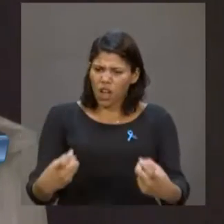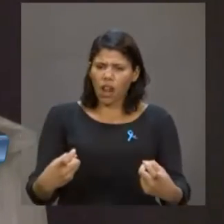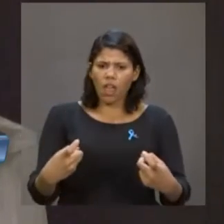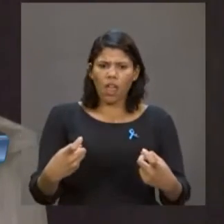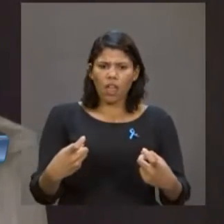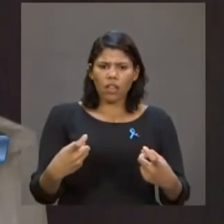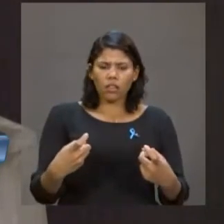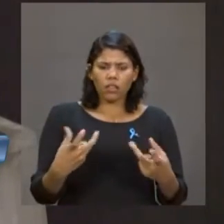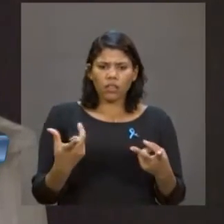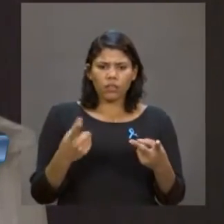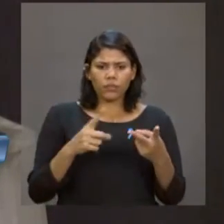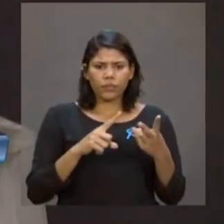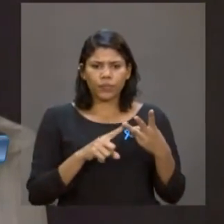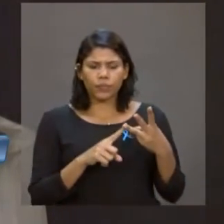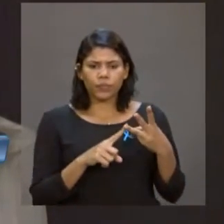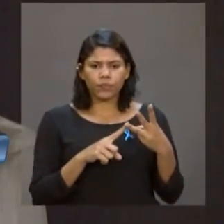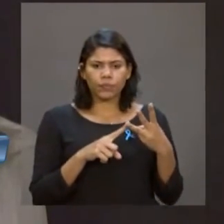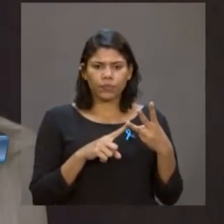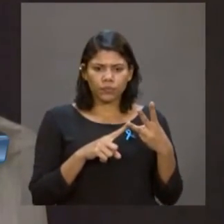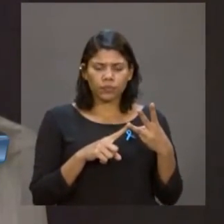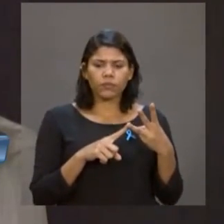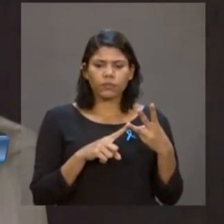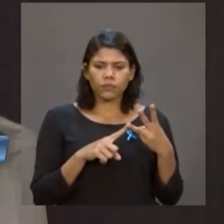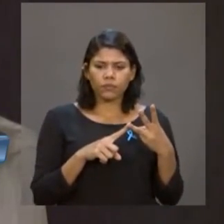da unidade, de